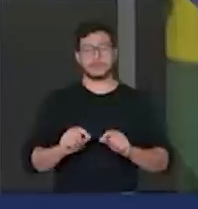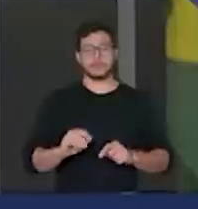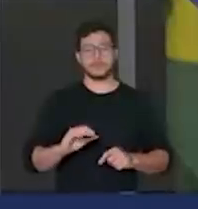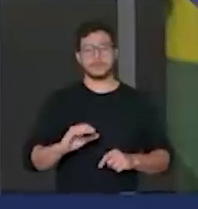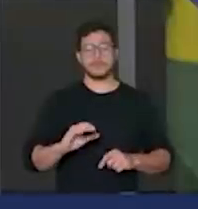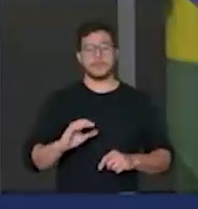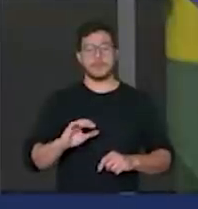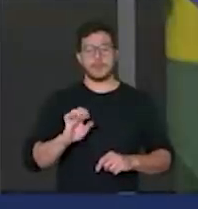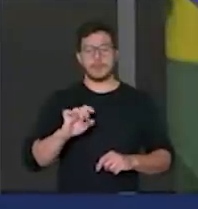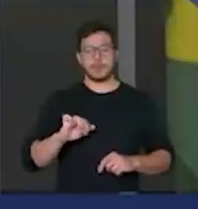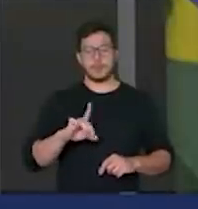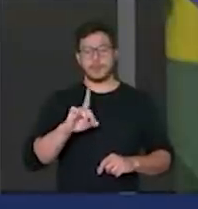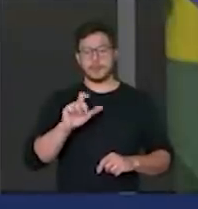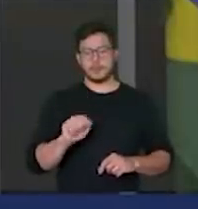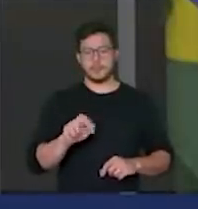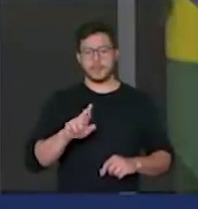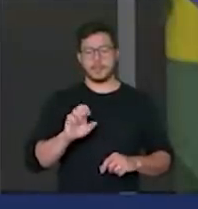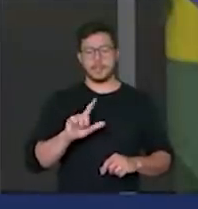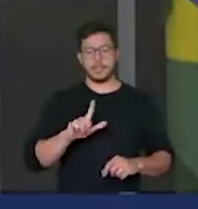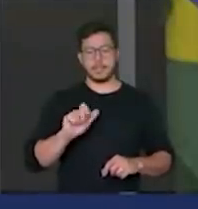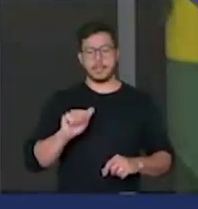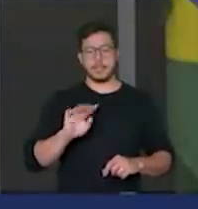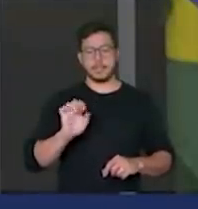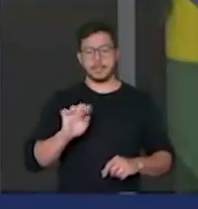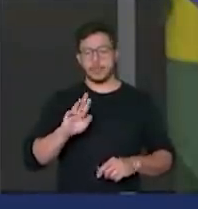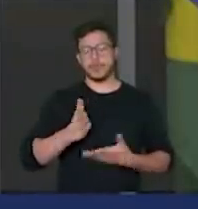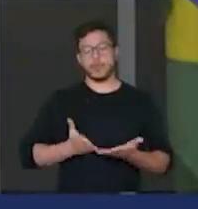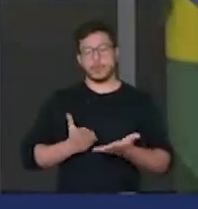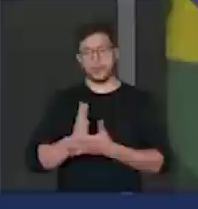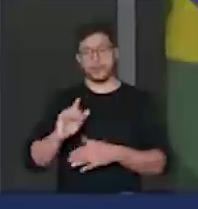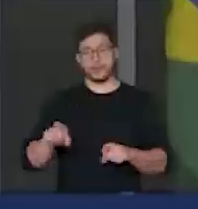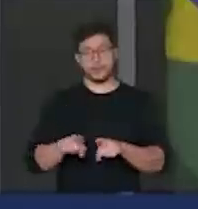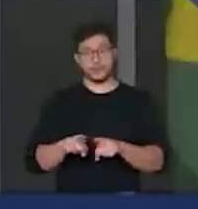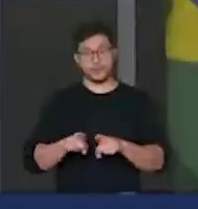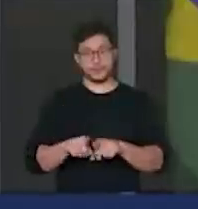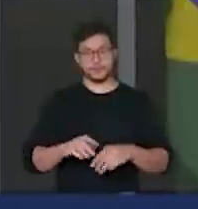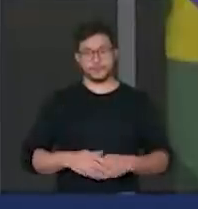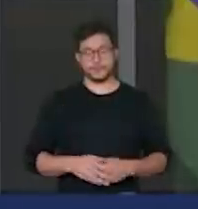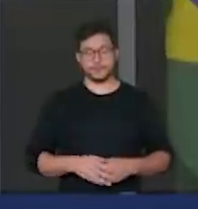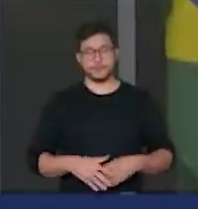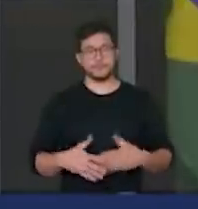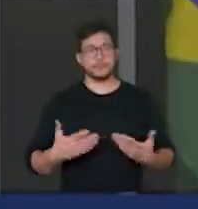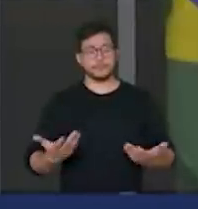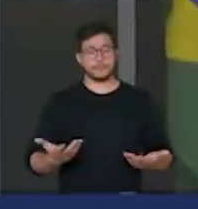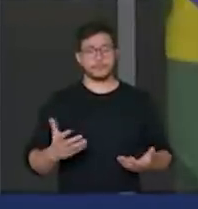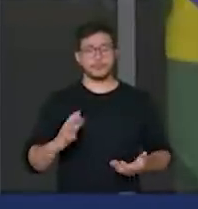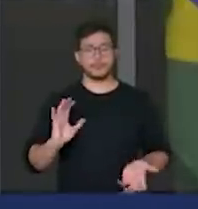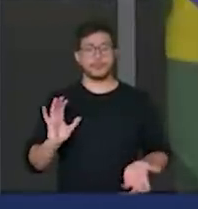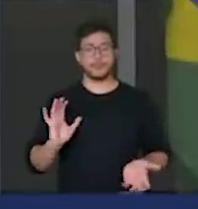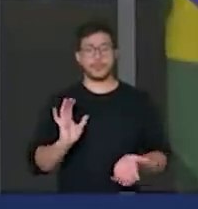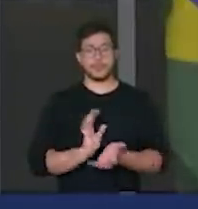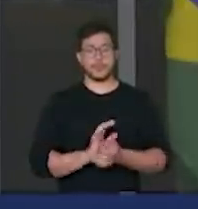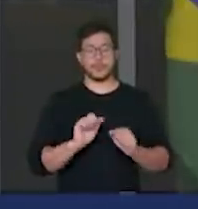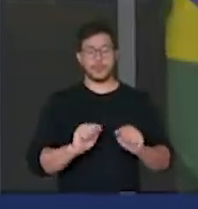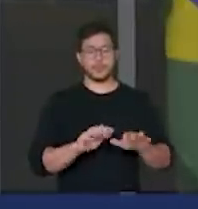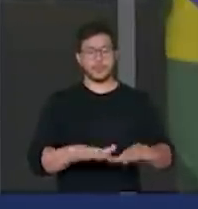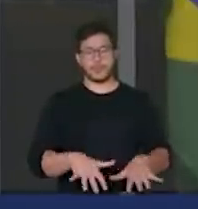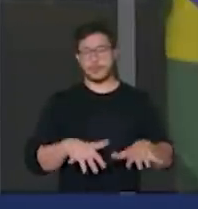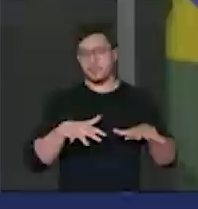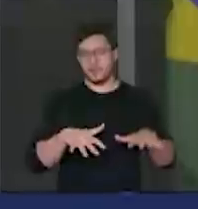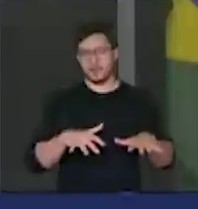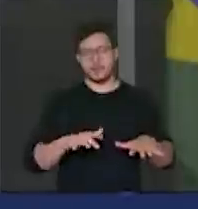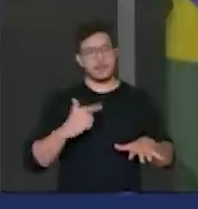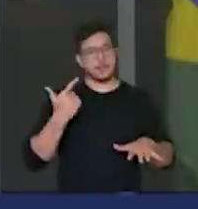orçamento secreto, das emendas de RP9. Nem em regimes parlamentaristas o parlamento tem tanto